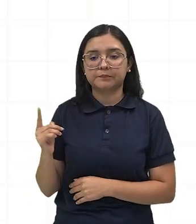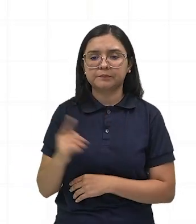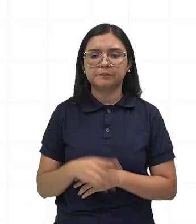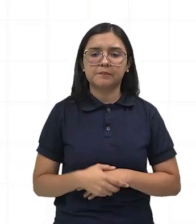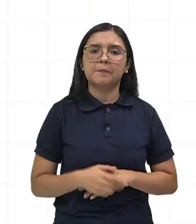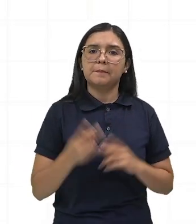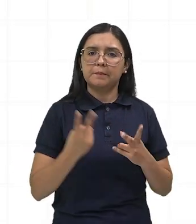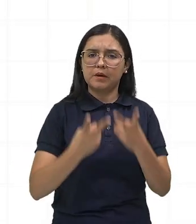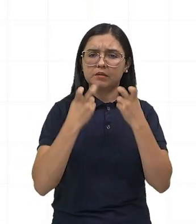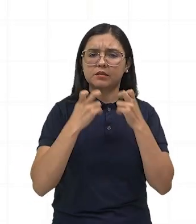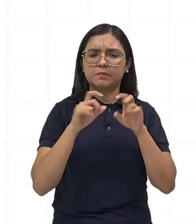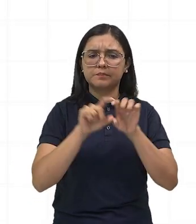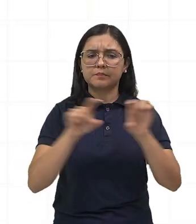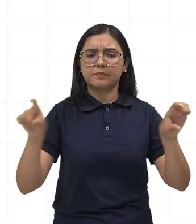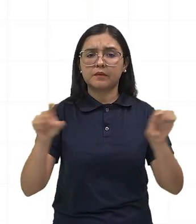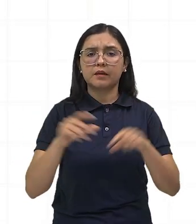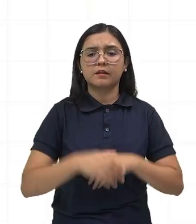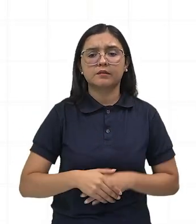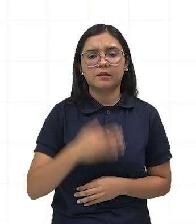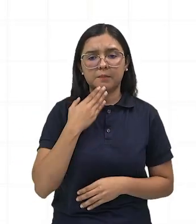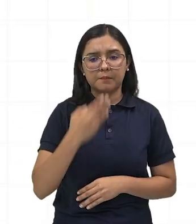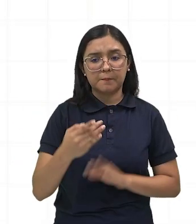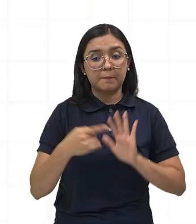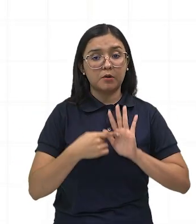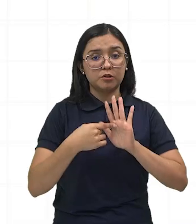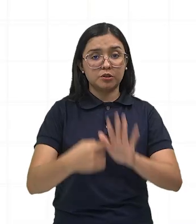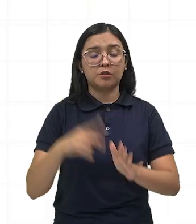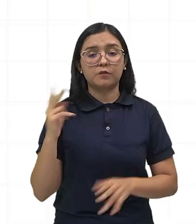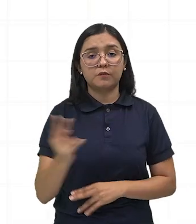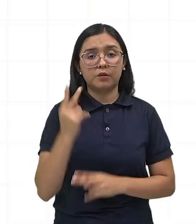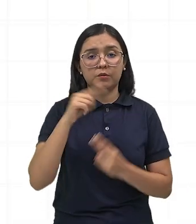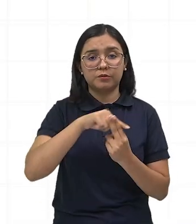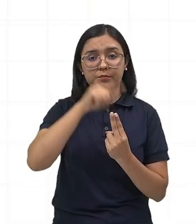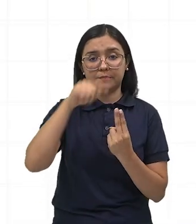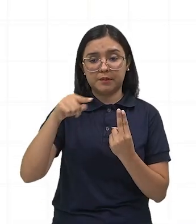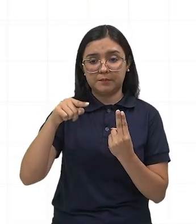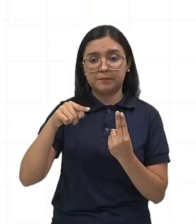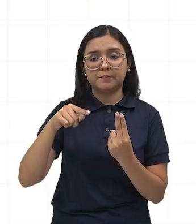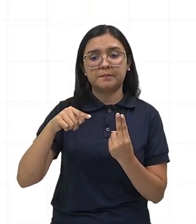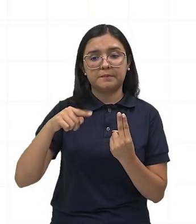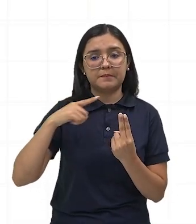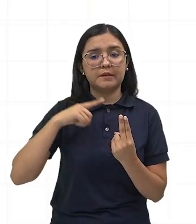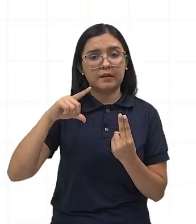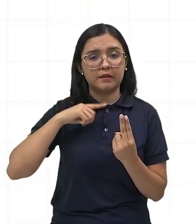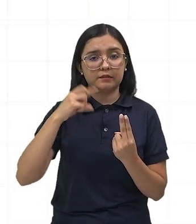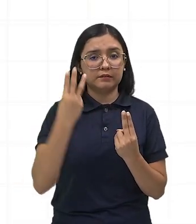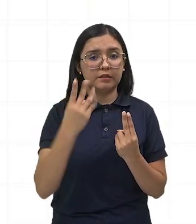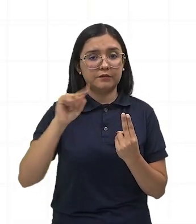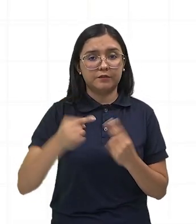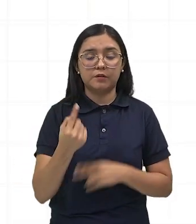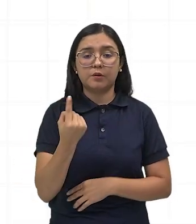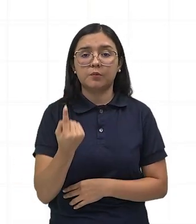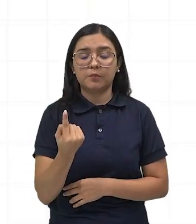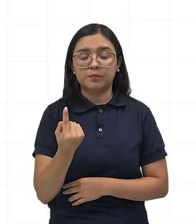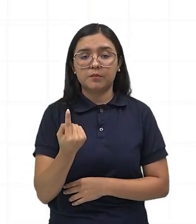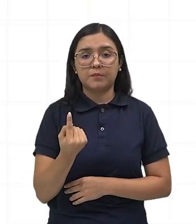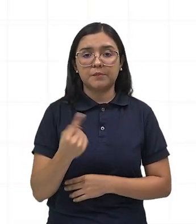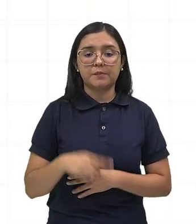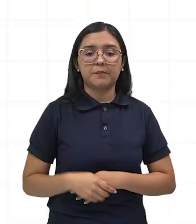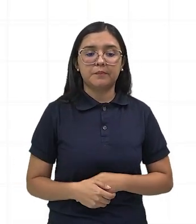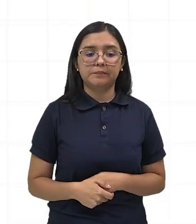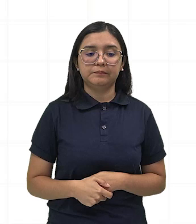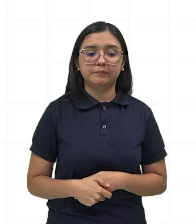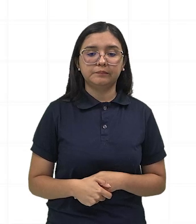neste problema, o valor que nós deveremos adotar é